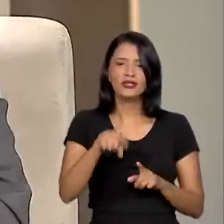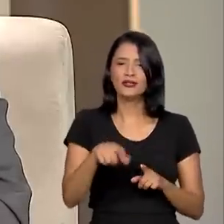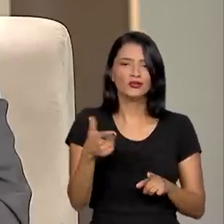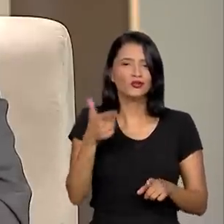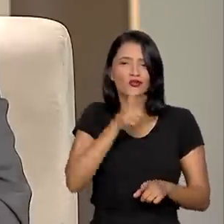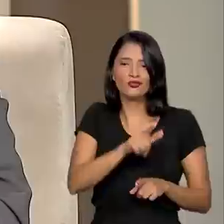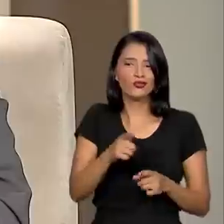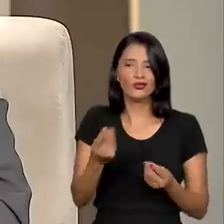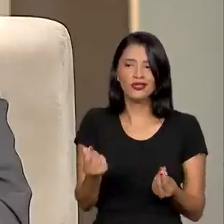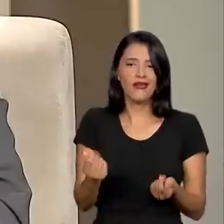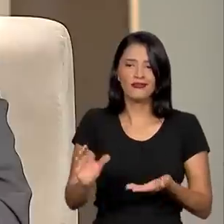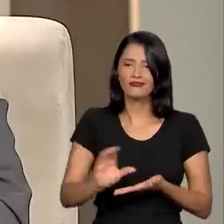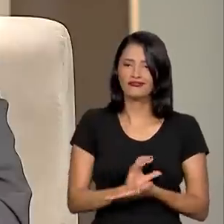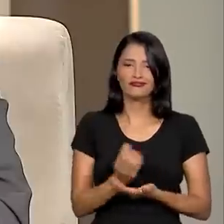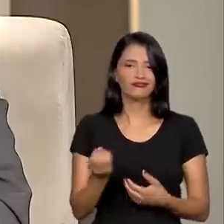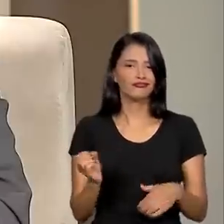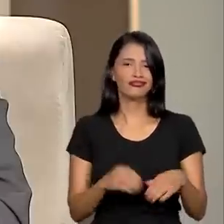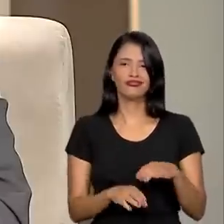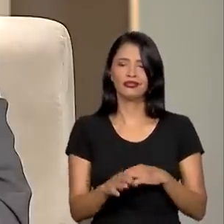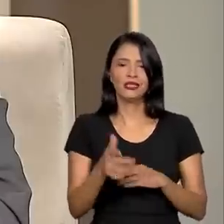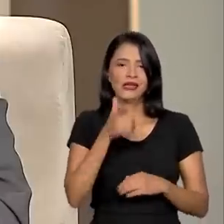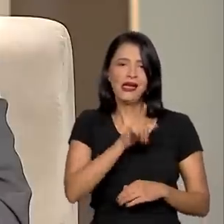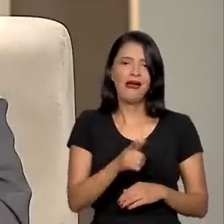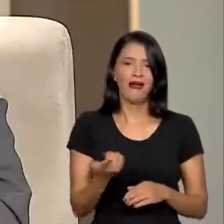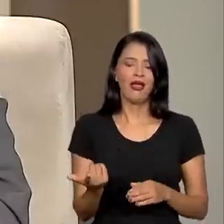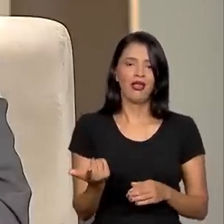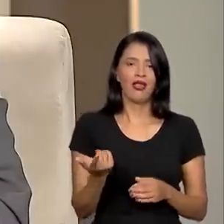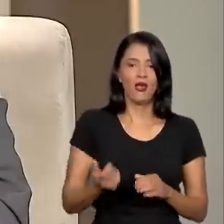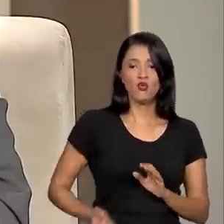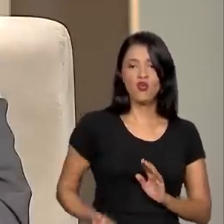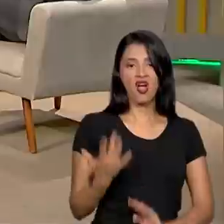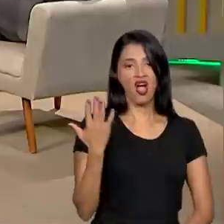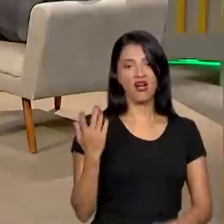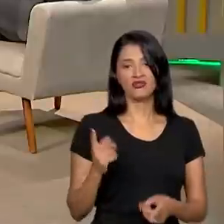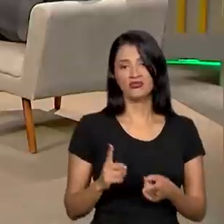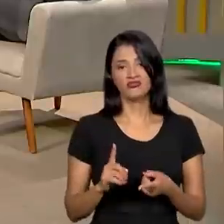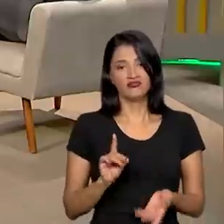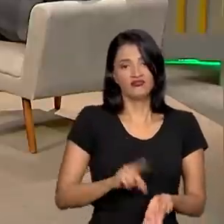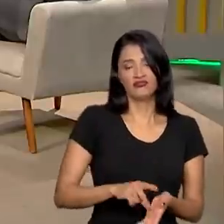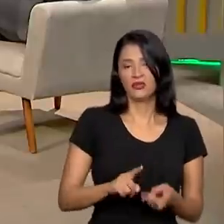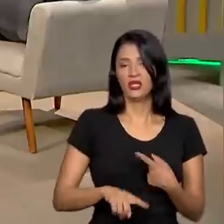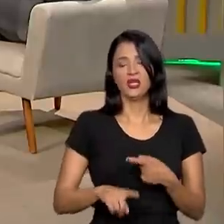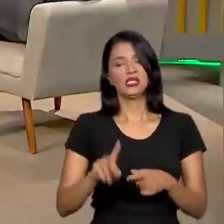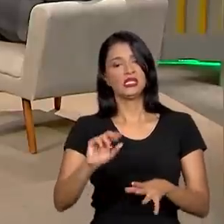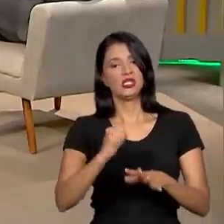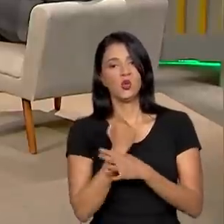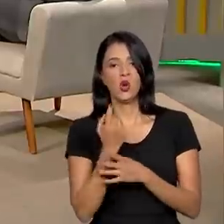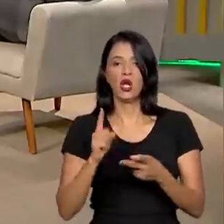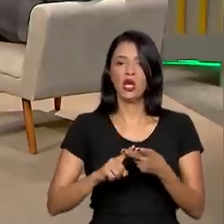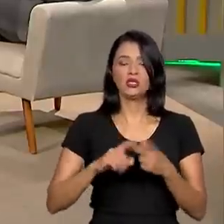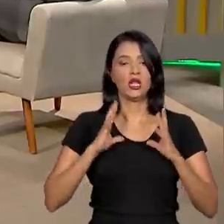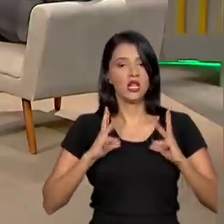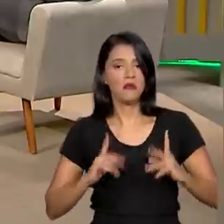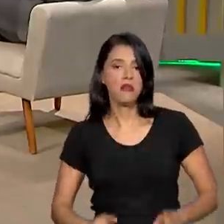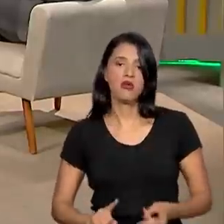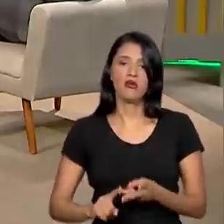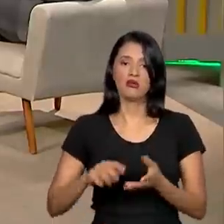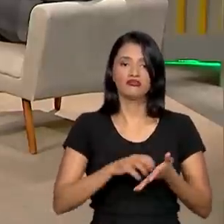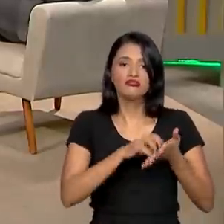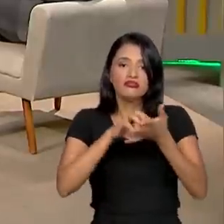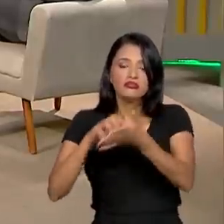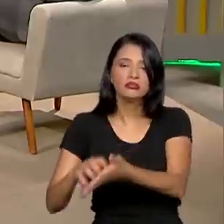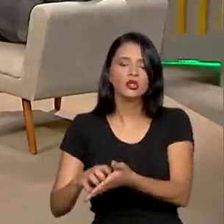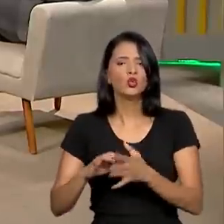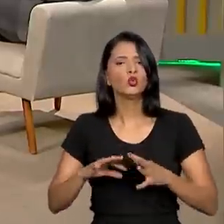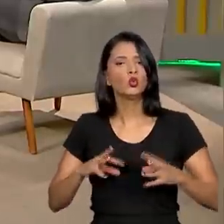fazem frente às despesas fixas, segurança, limpeza, transporte, tudo isso